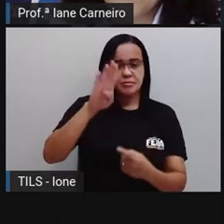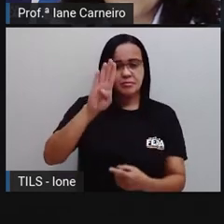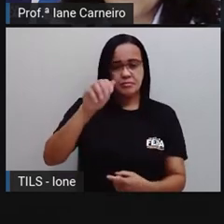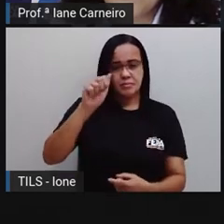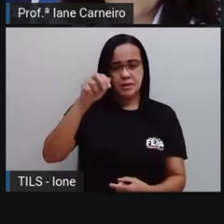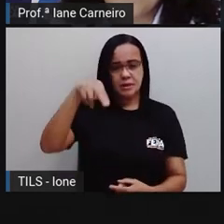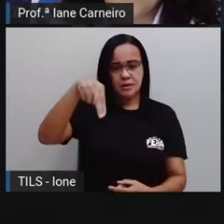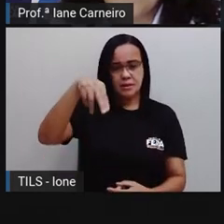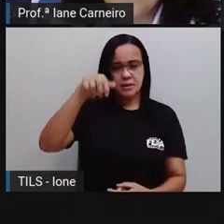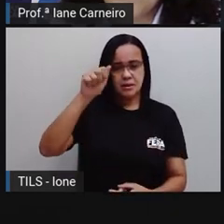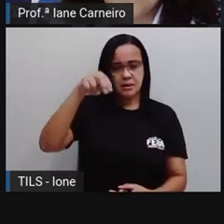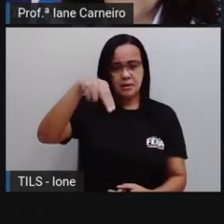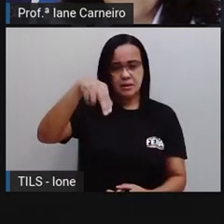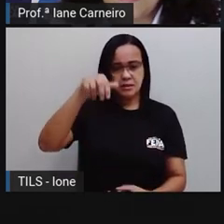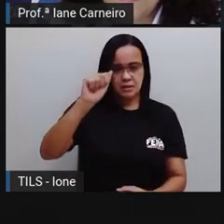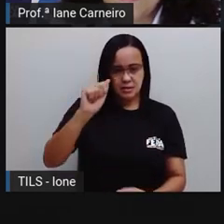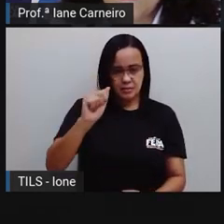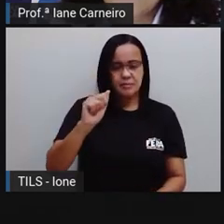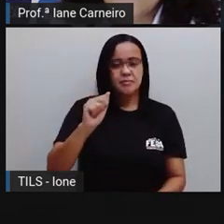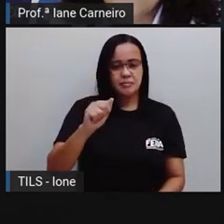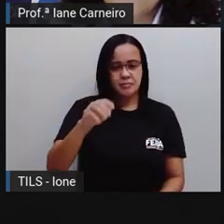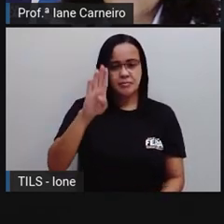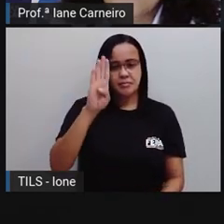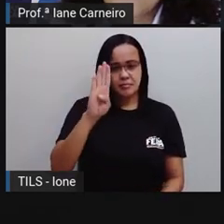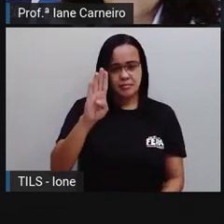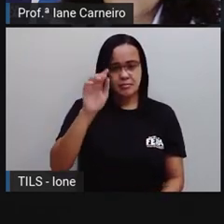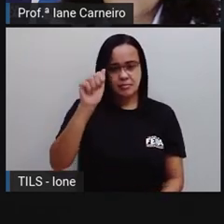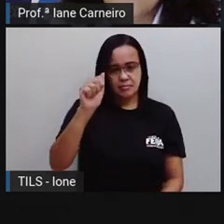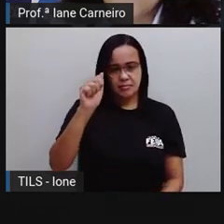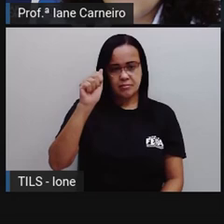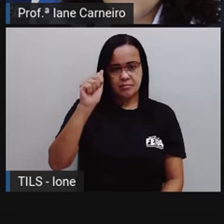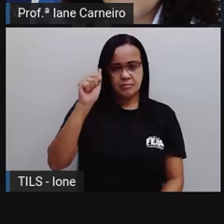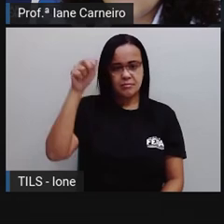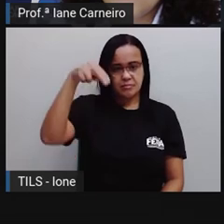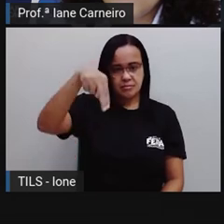bom a babá nan